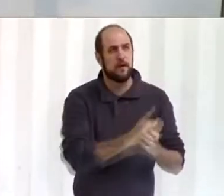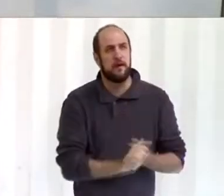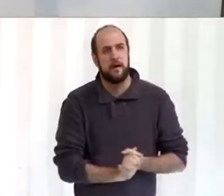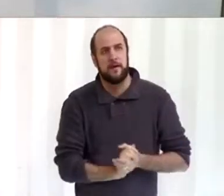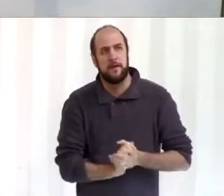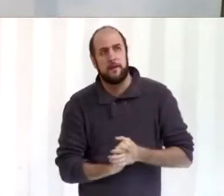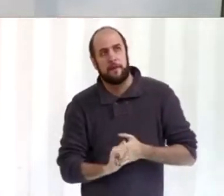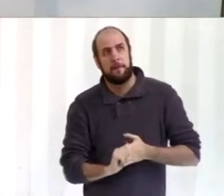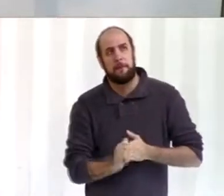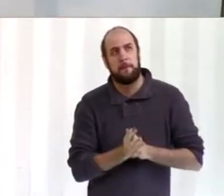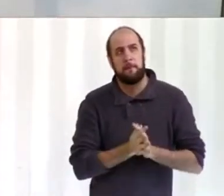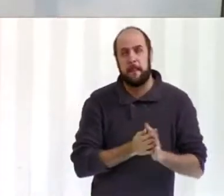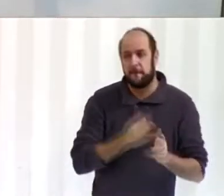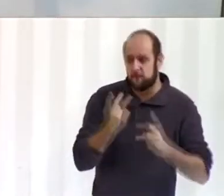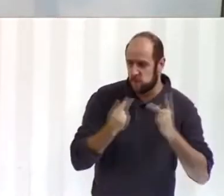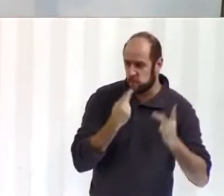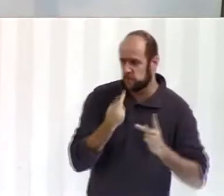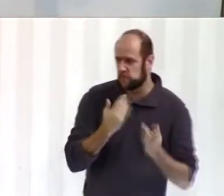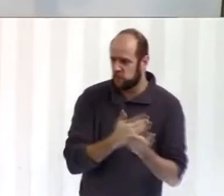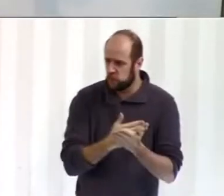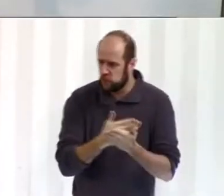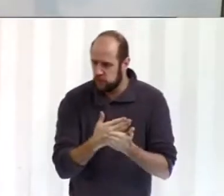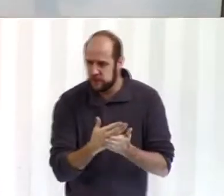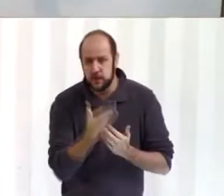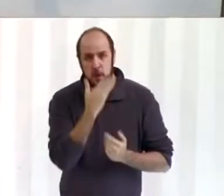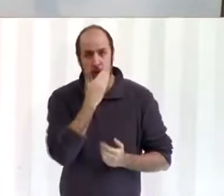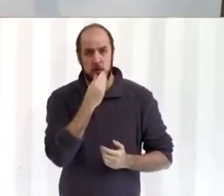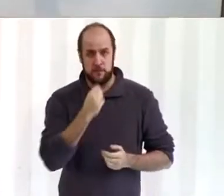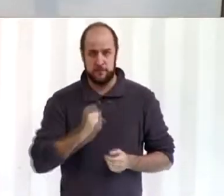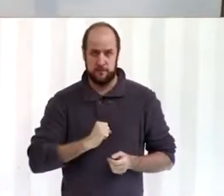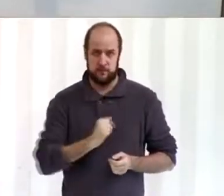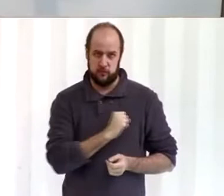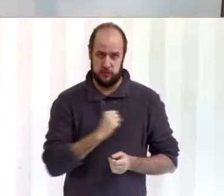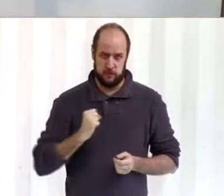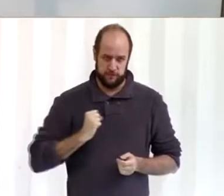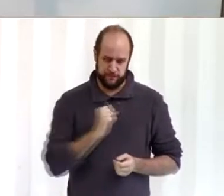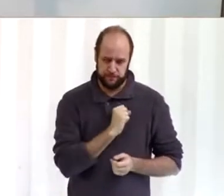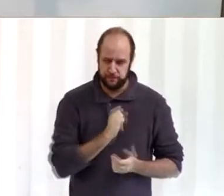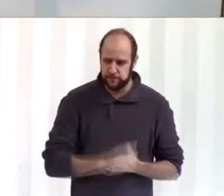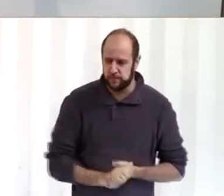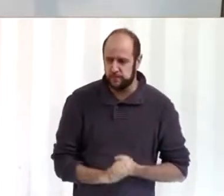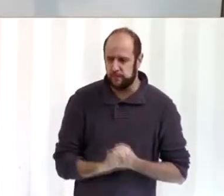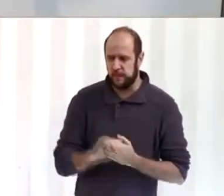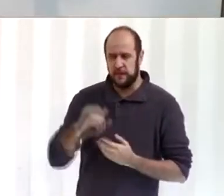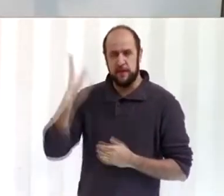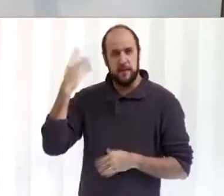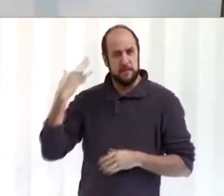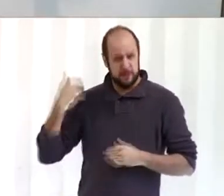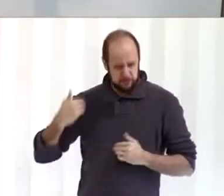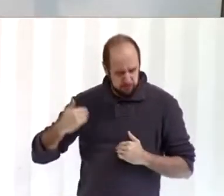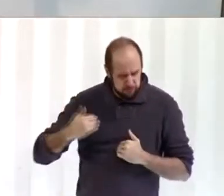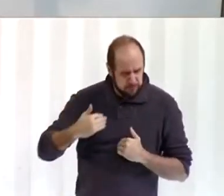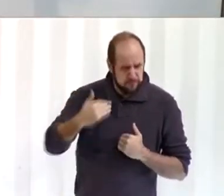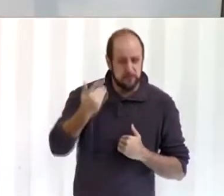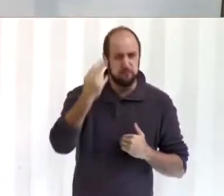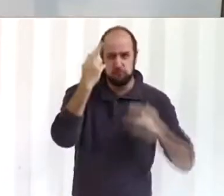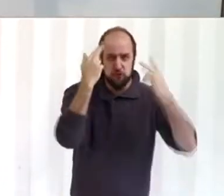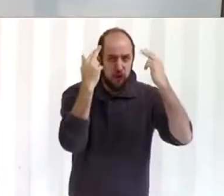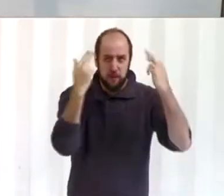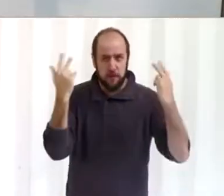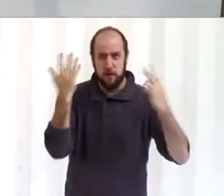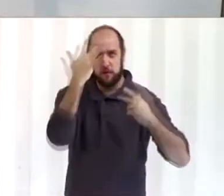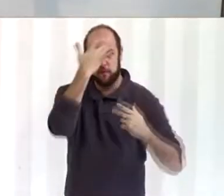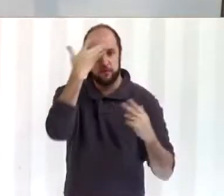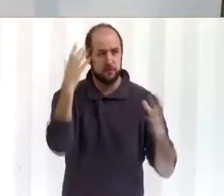deve ter tido seu início com Samuel, e que isso era muito comum depois, essas escolas